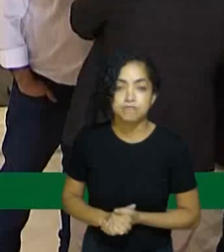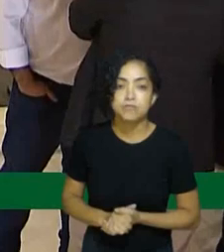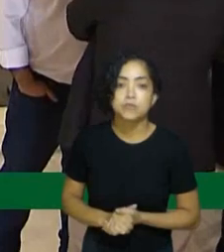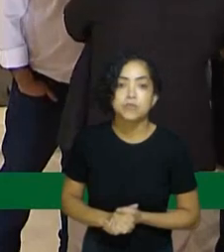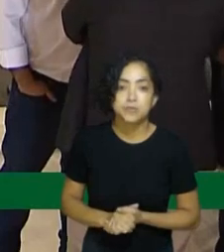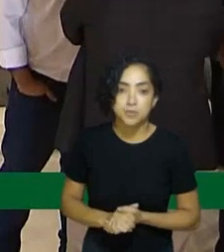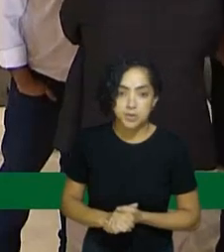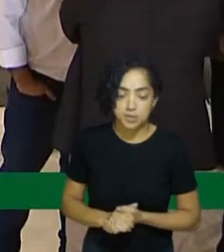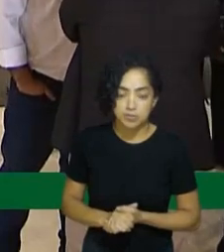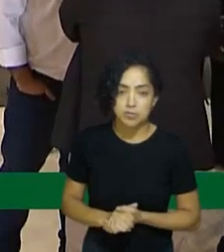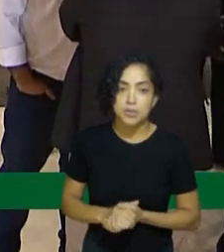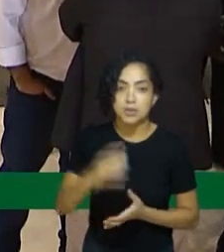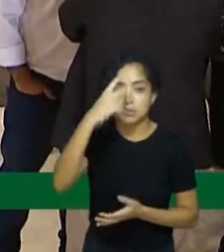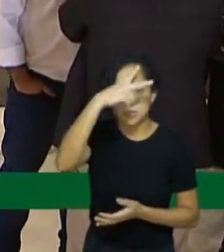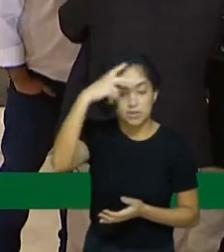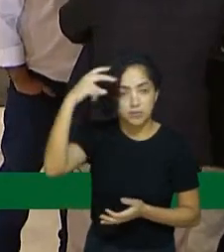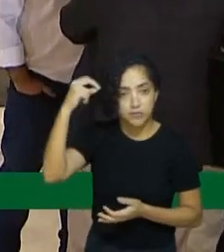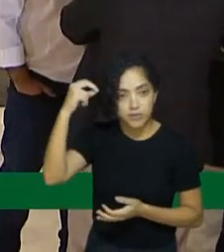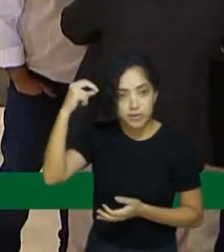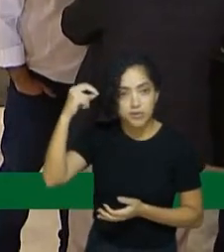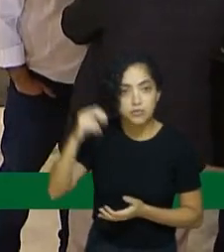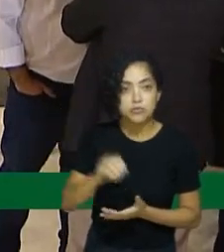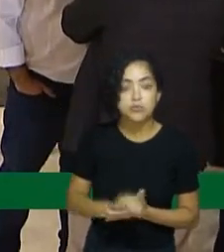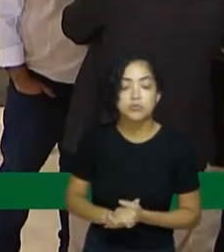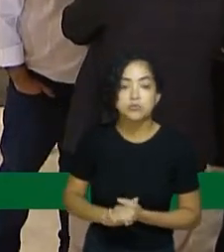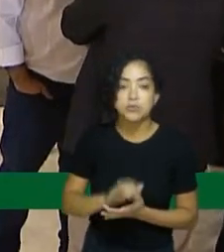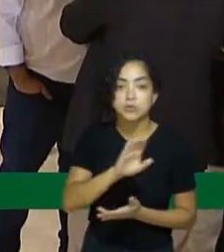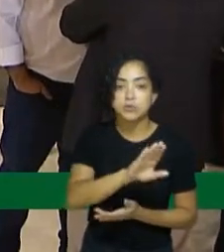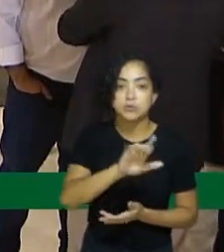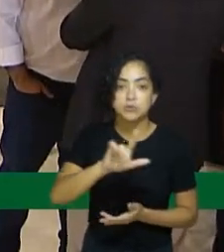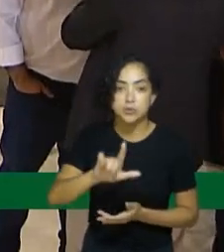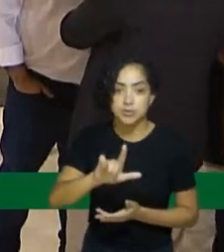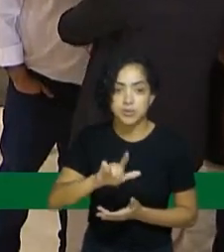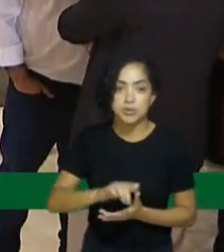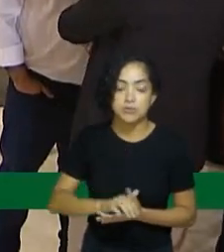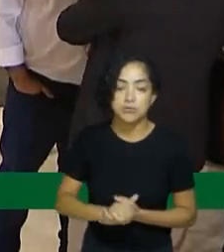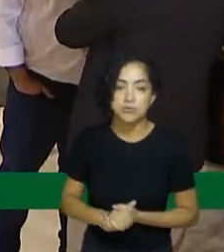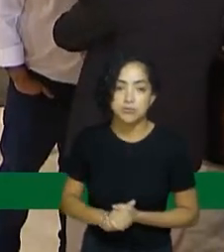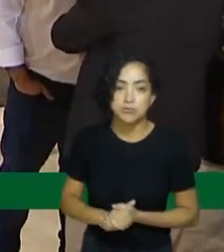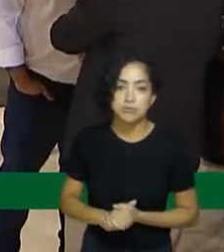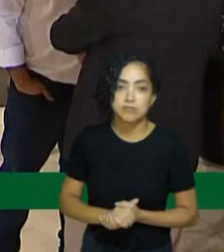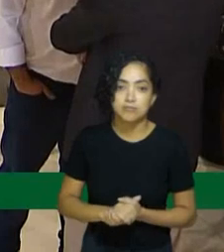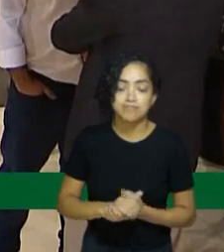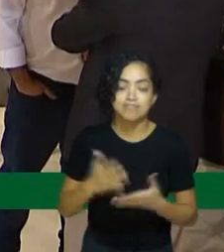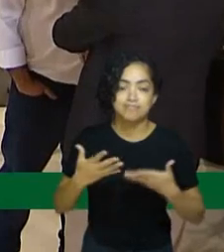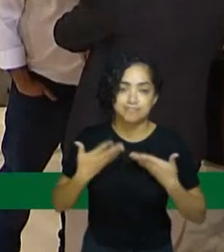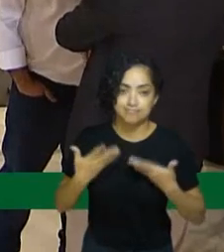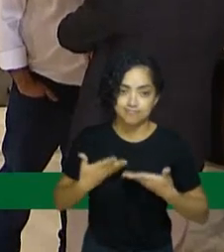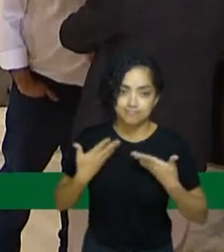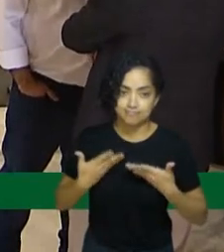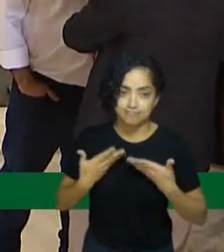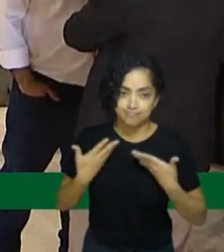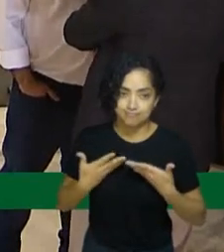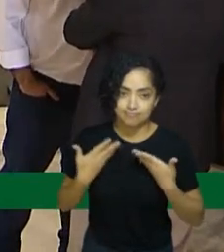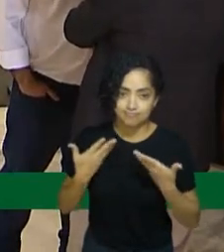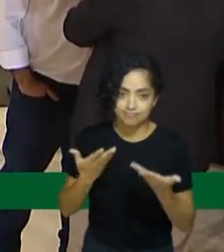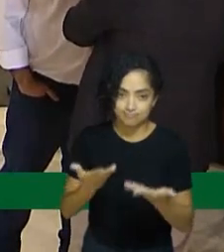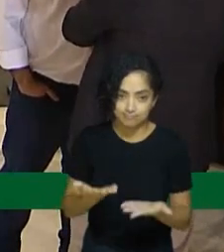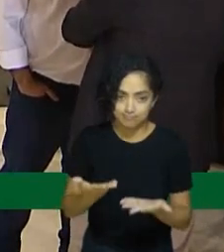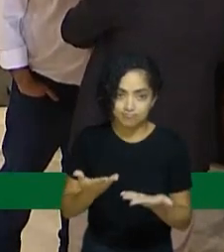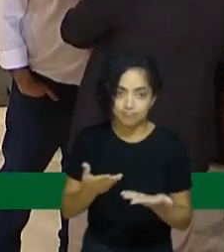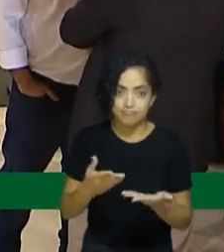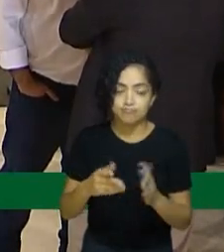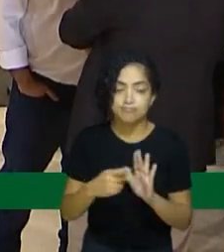Excelentíssimo Senhor prefeito do município de Blumenal Mário debrand uma alegria estarmos aqui na sua cidade